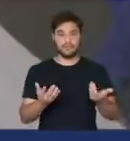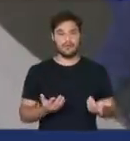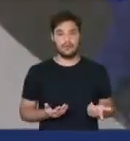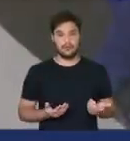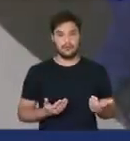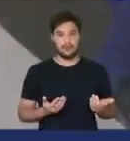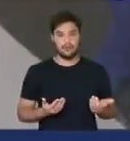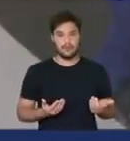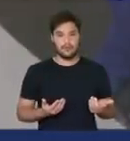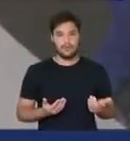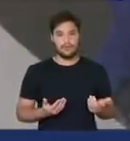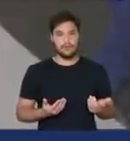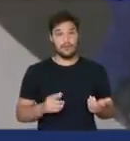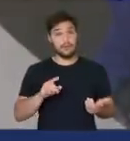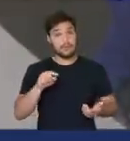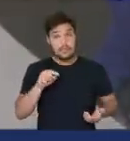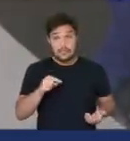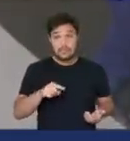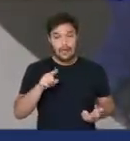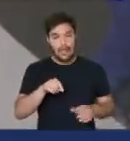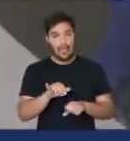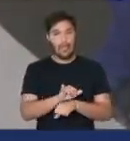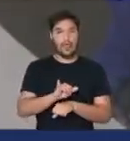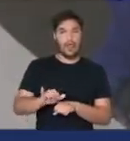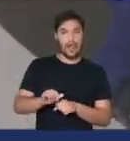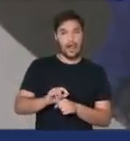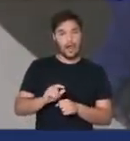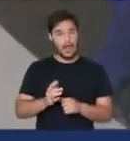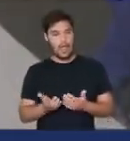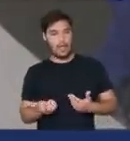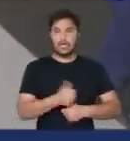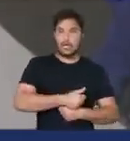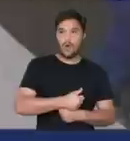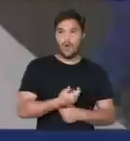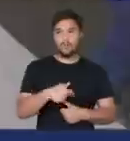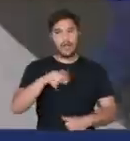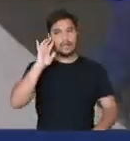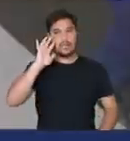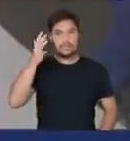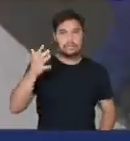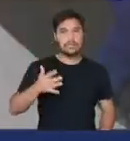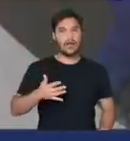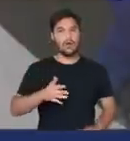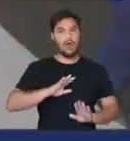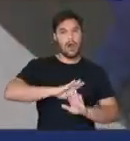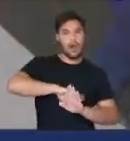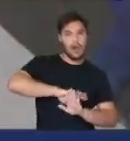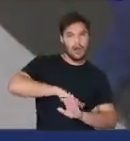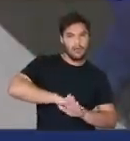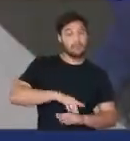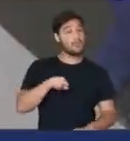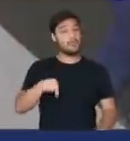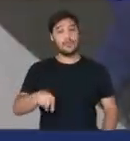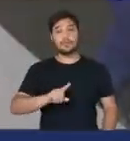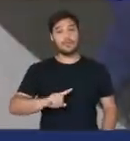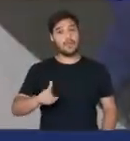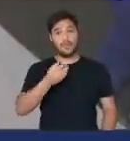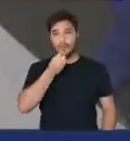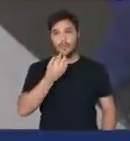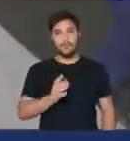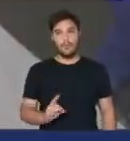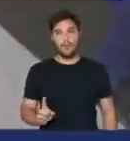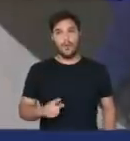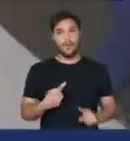De outra forma, é manipulação, é golpe, é decisão viciada e isso certamente não vai terminar